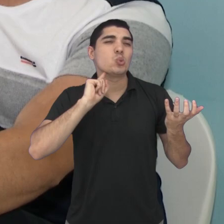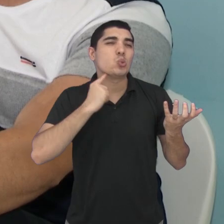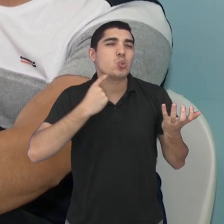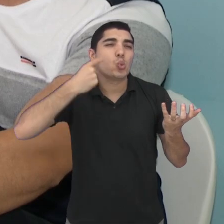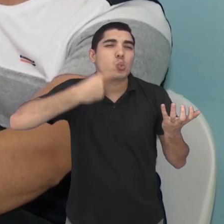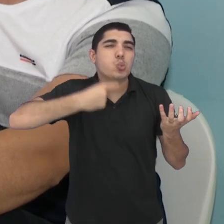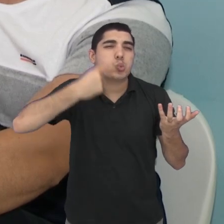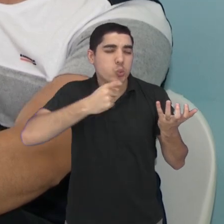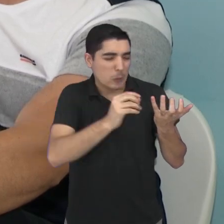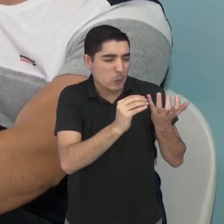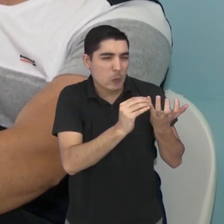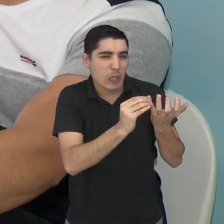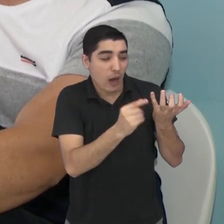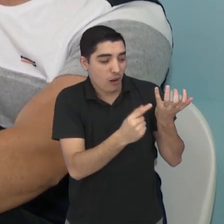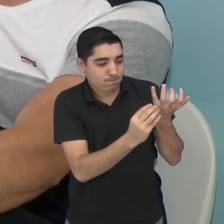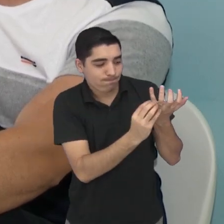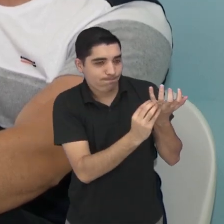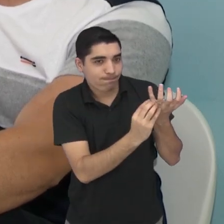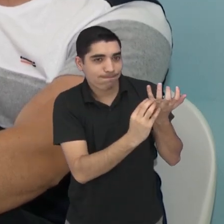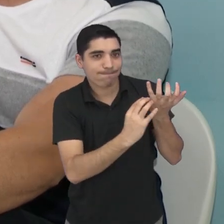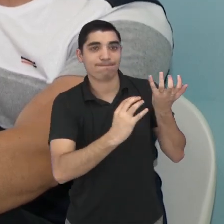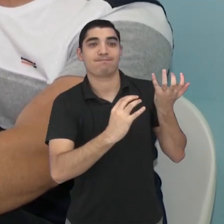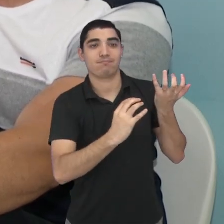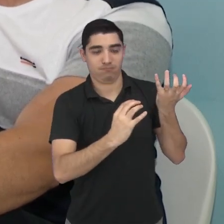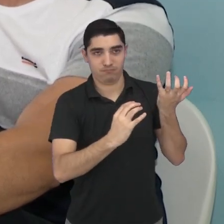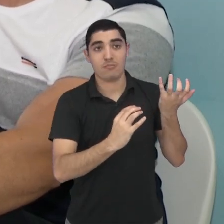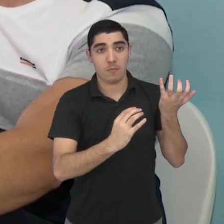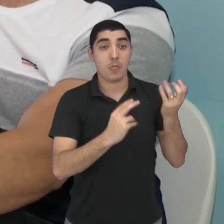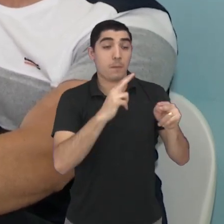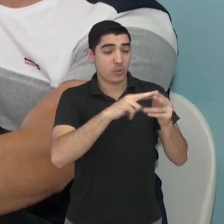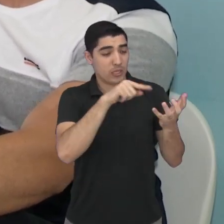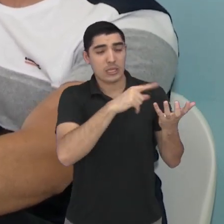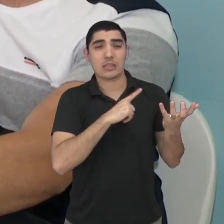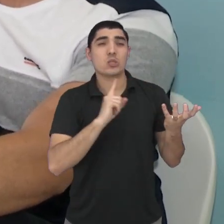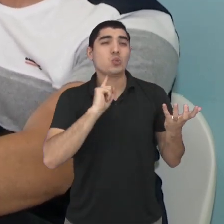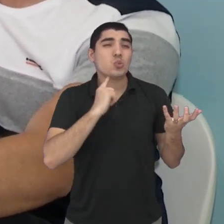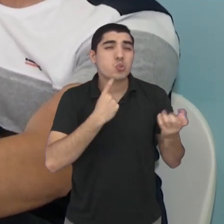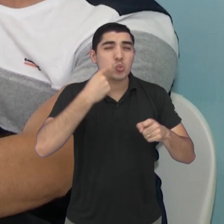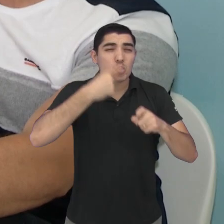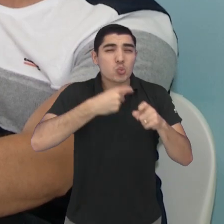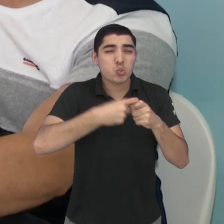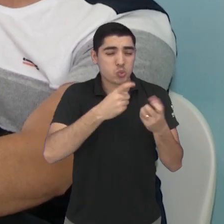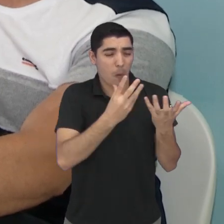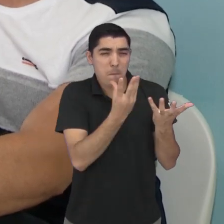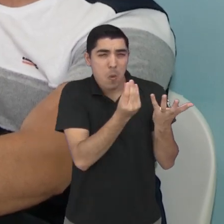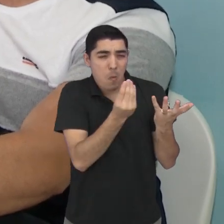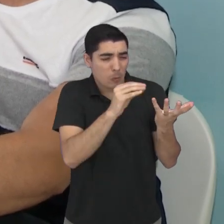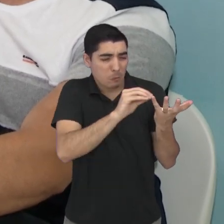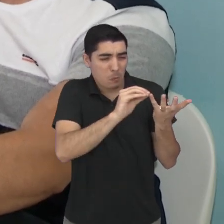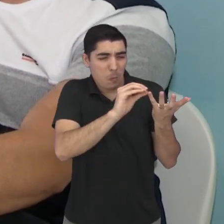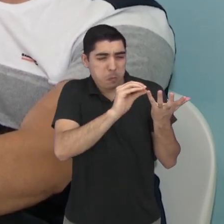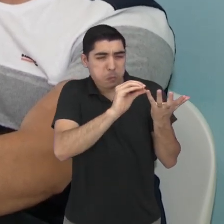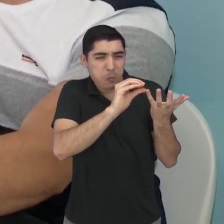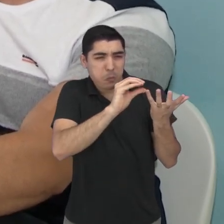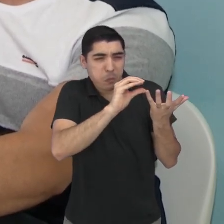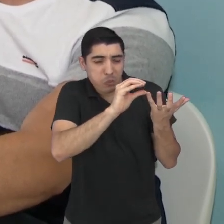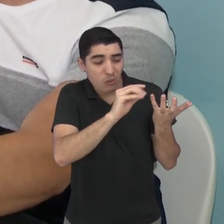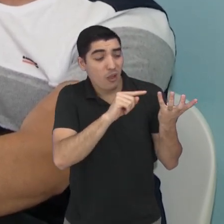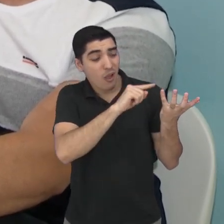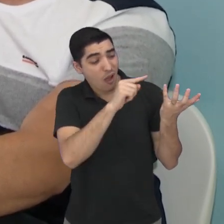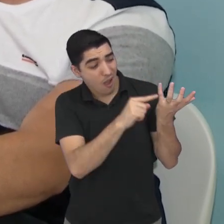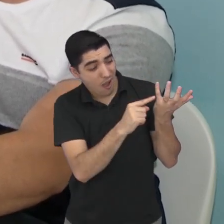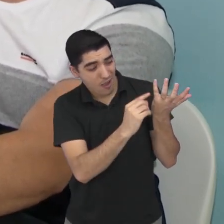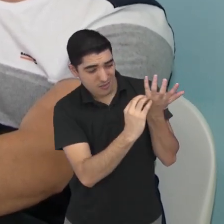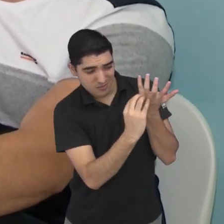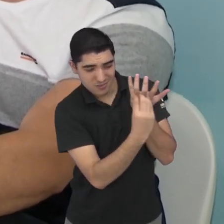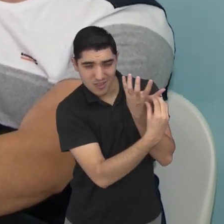doença progressiva que, à medida que o tártaro vai se acumulando, né, o cálculo dental se acumula, a gengiva e os tecidos de sustentação